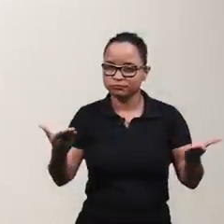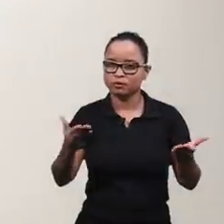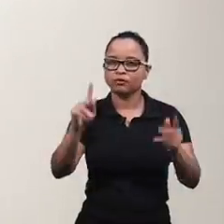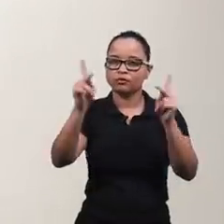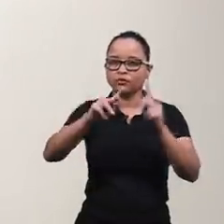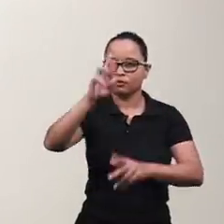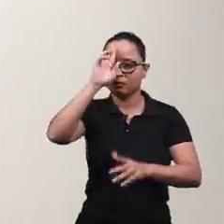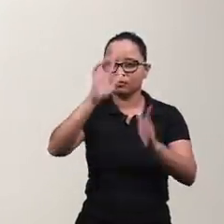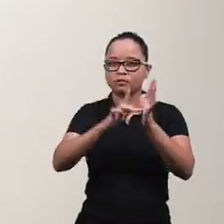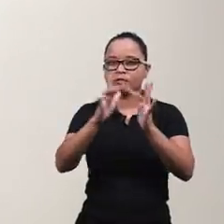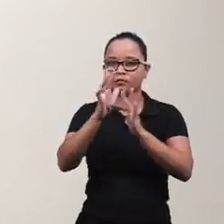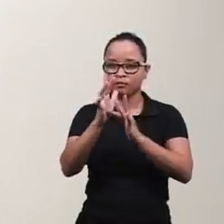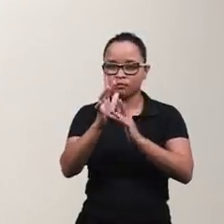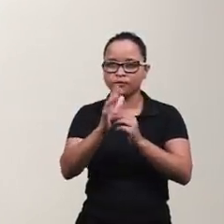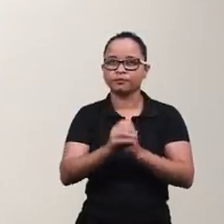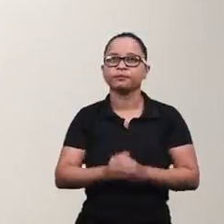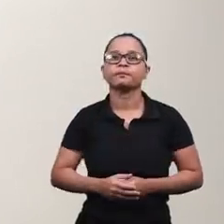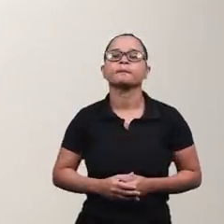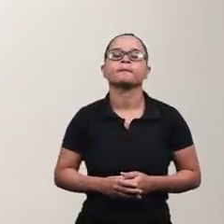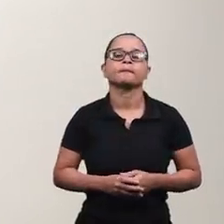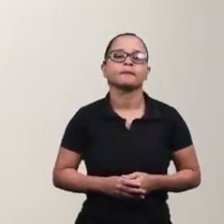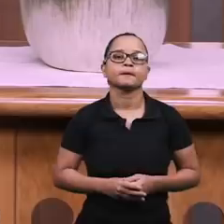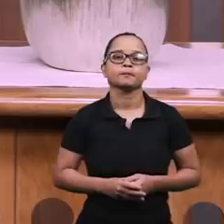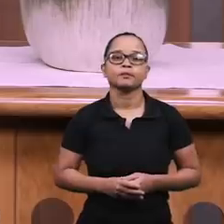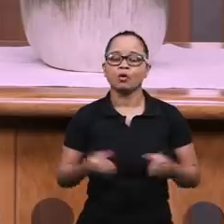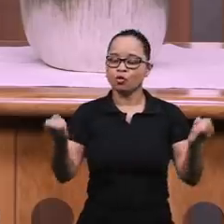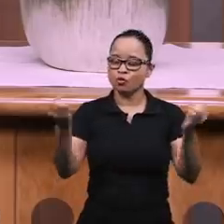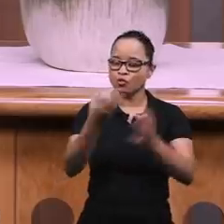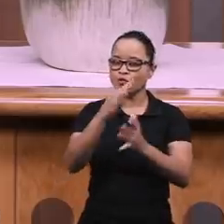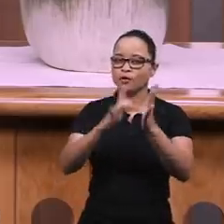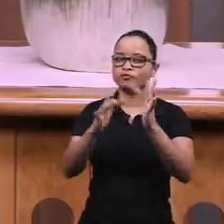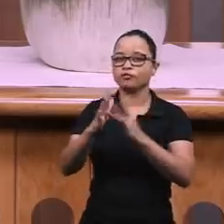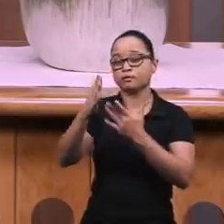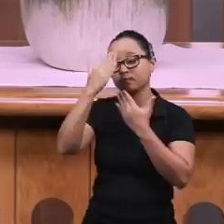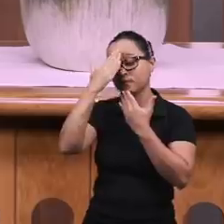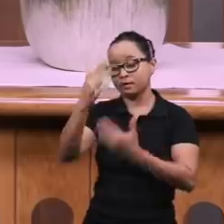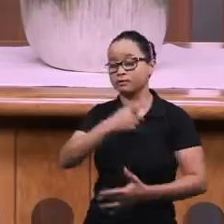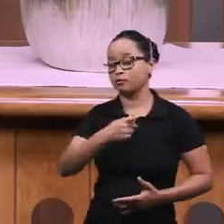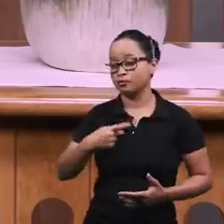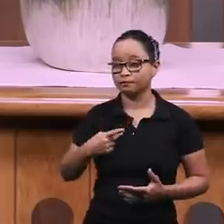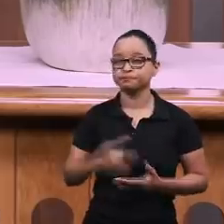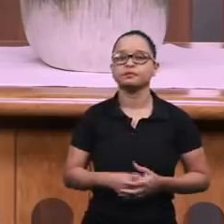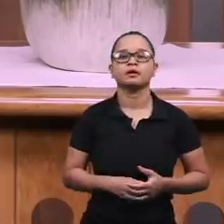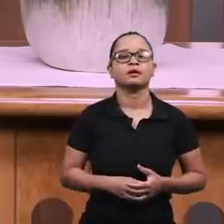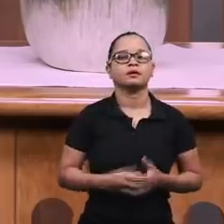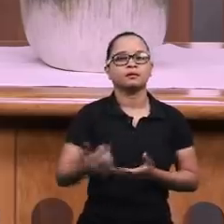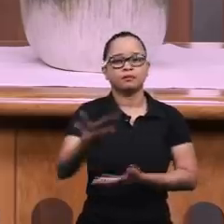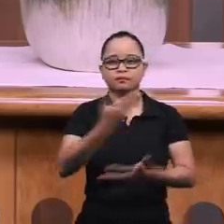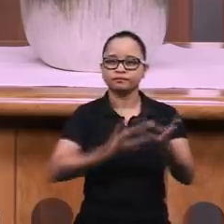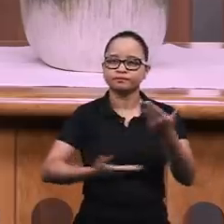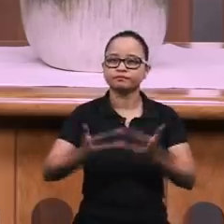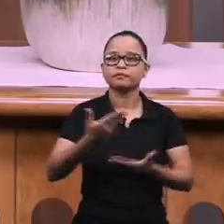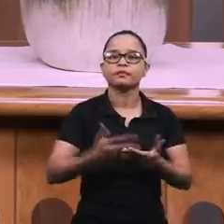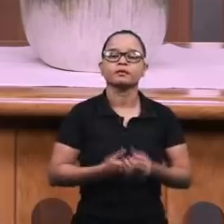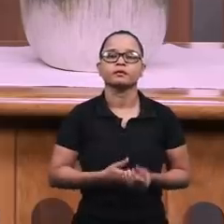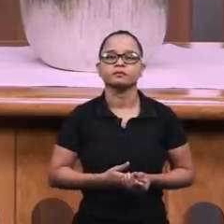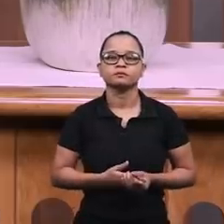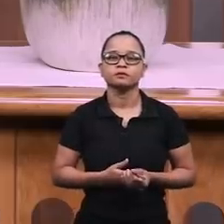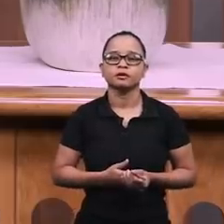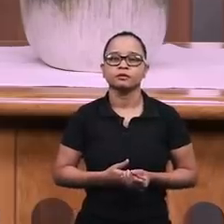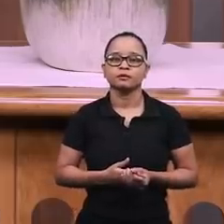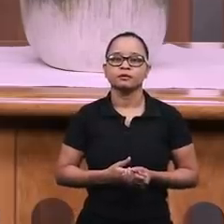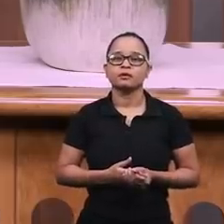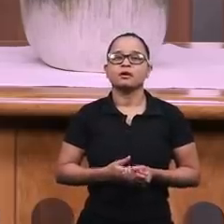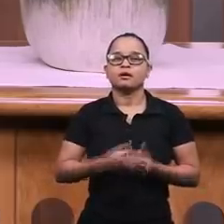assim nós nos despedimos com a paz do Senhor Jesus oh glória Jesus obrigado pastor Alexandre pela sua participação